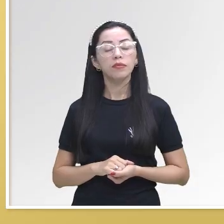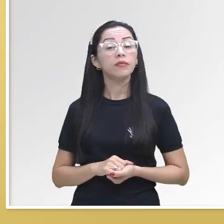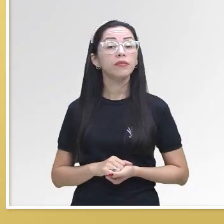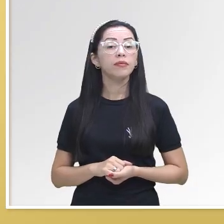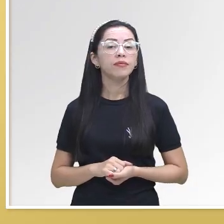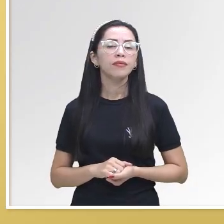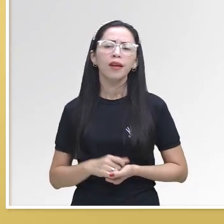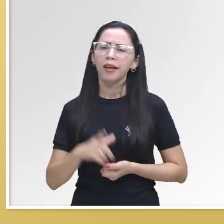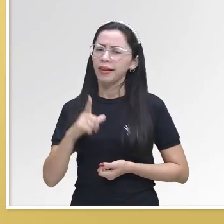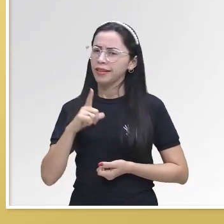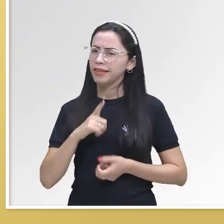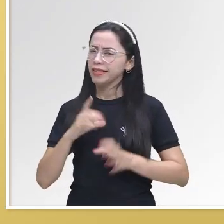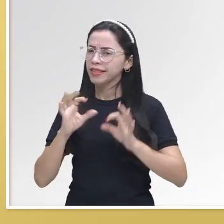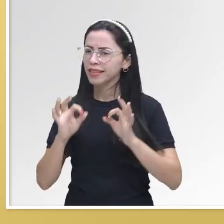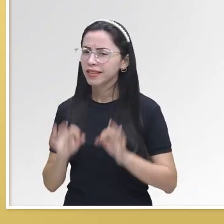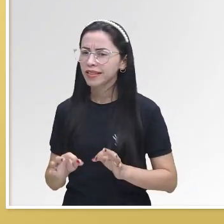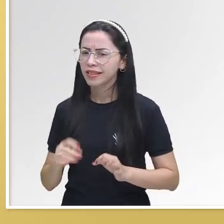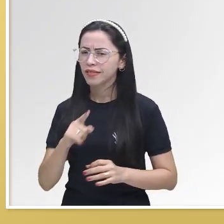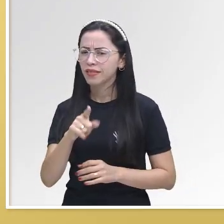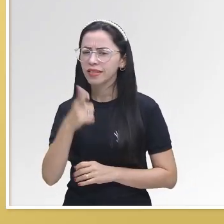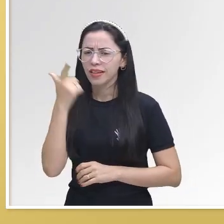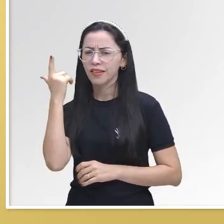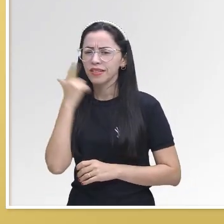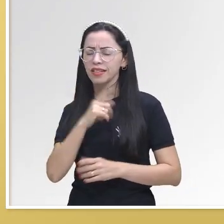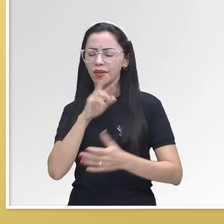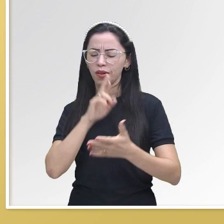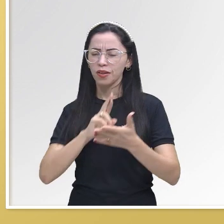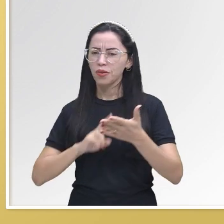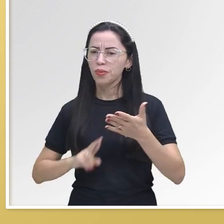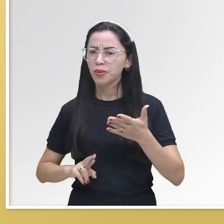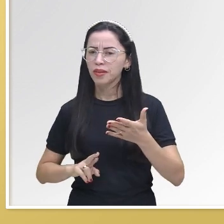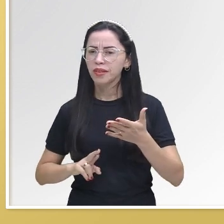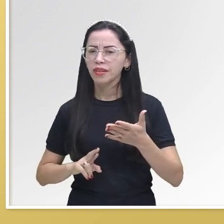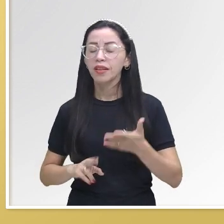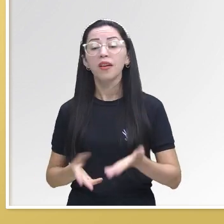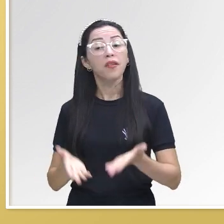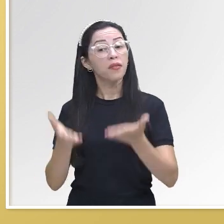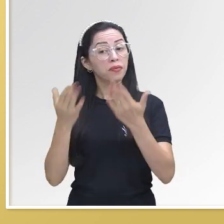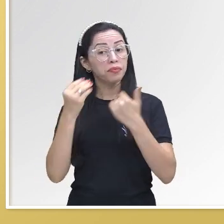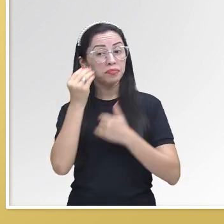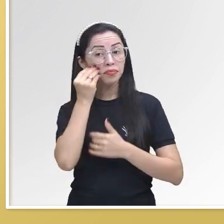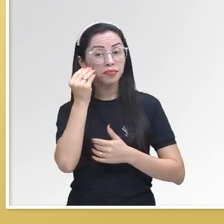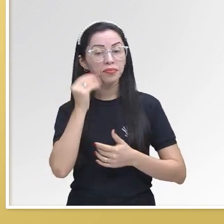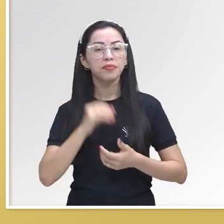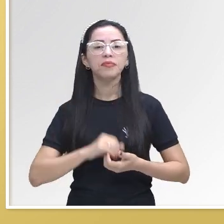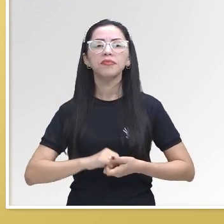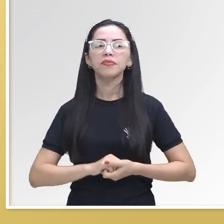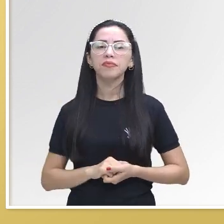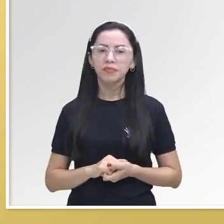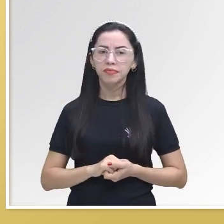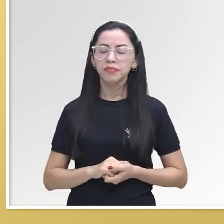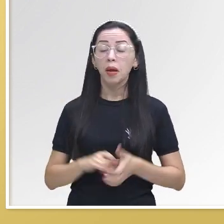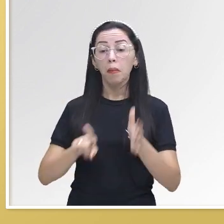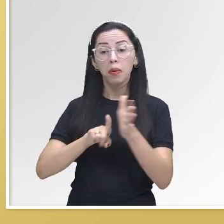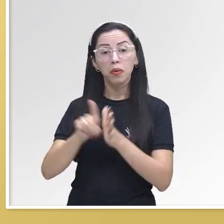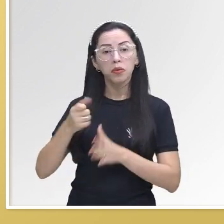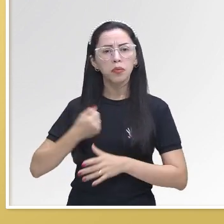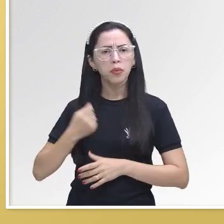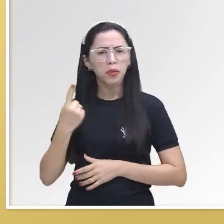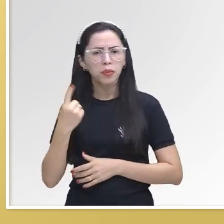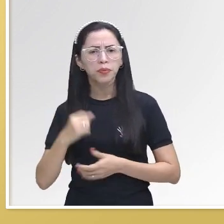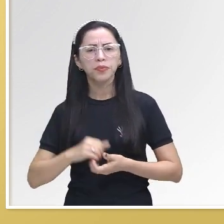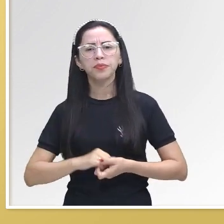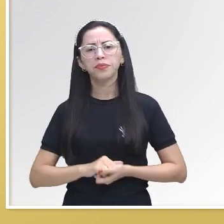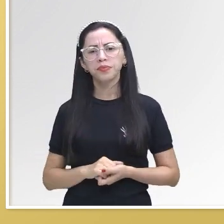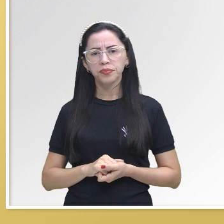Eu tenho certeza que você conseguiu resolver, não é mesmo? Mas vamos lá conferir? Questão número 1.